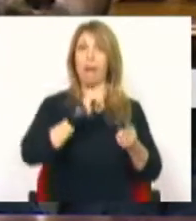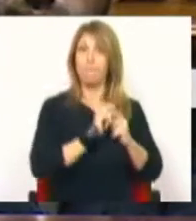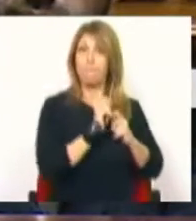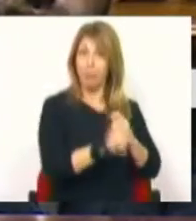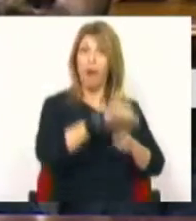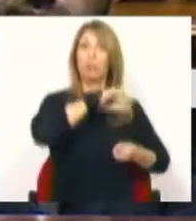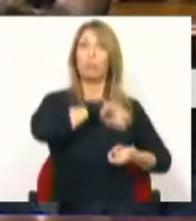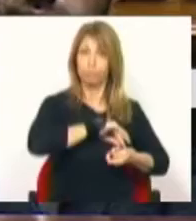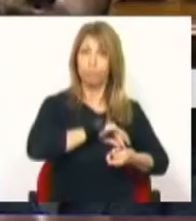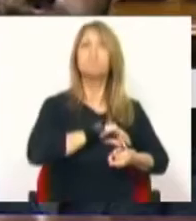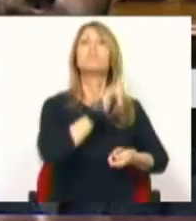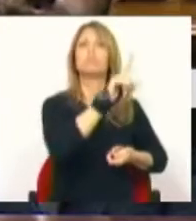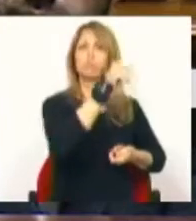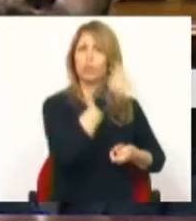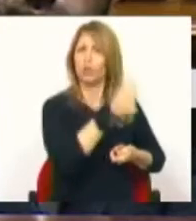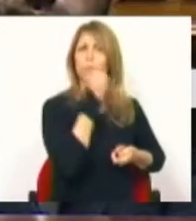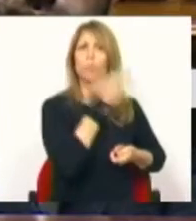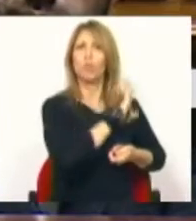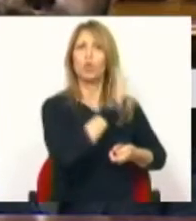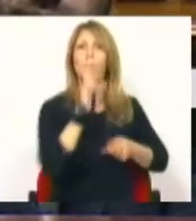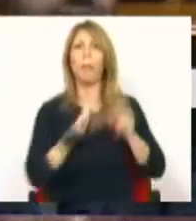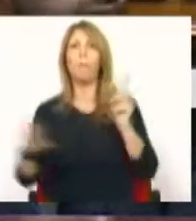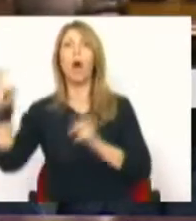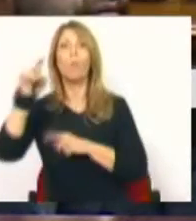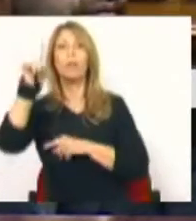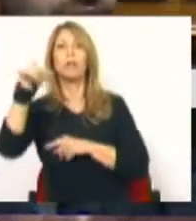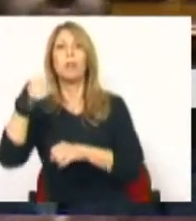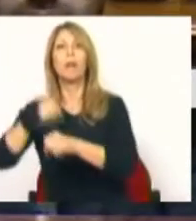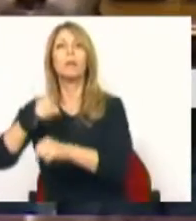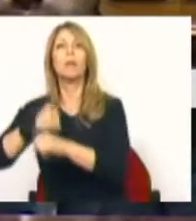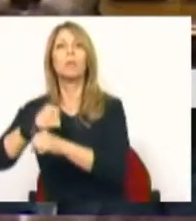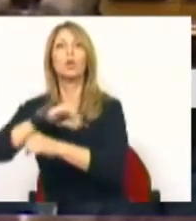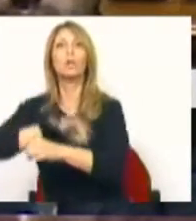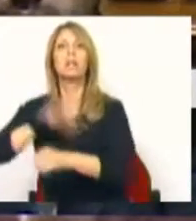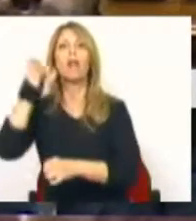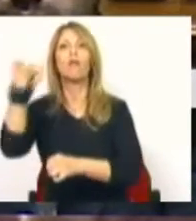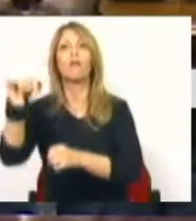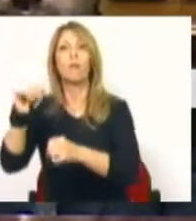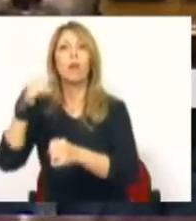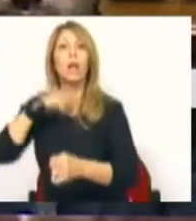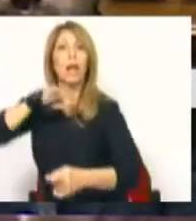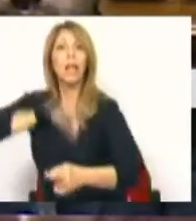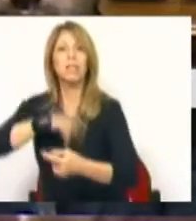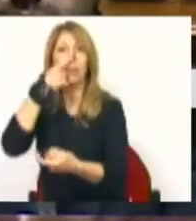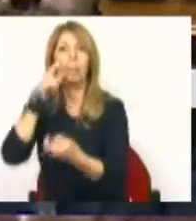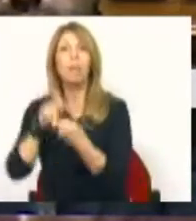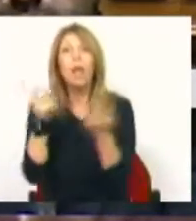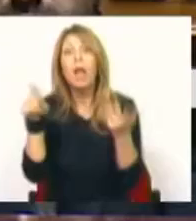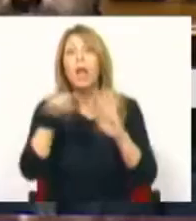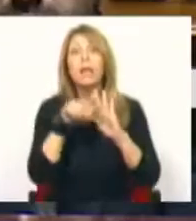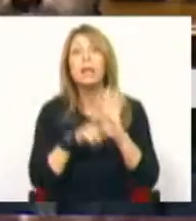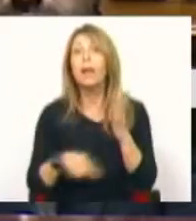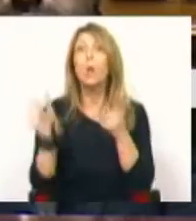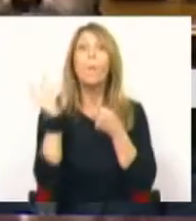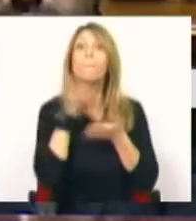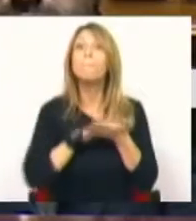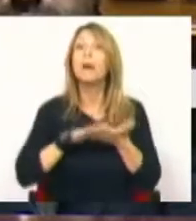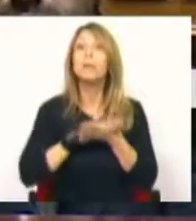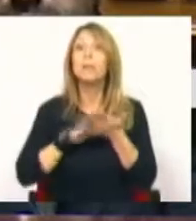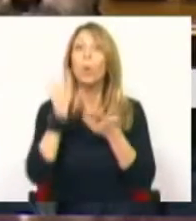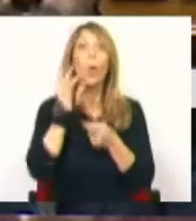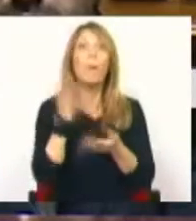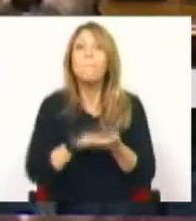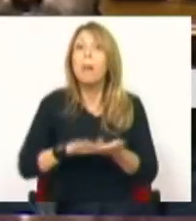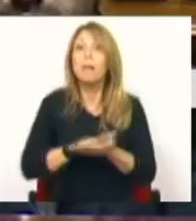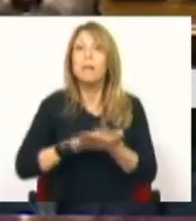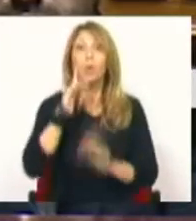na mesma proporção o salário do trabalhador ganha menos e é isto chama-se um critério básico e elementar justiça e é